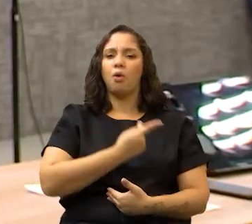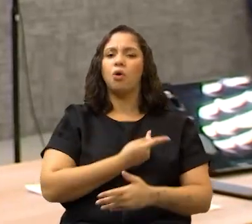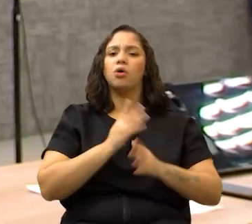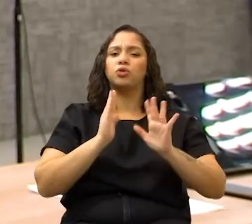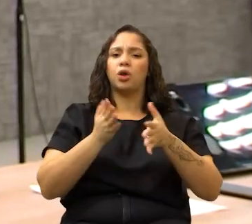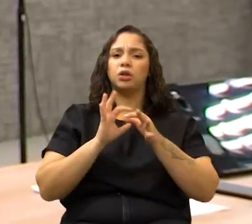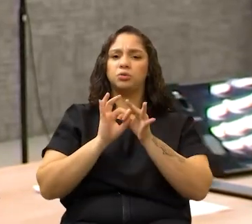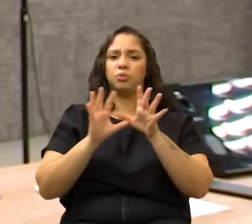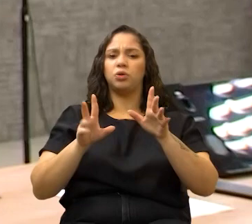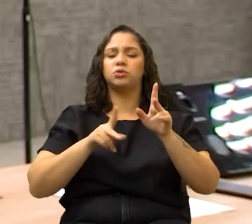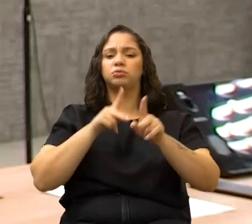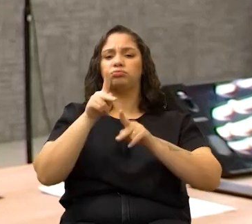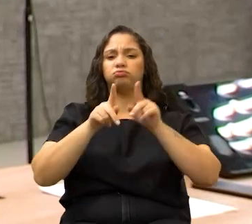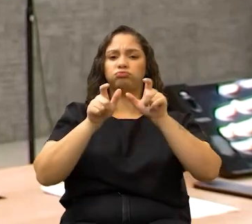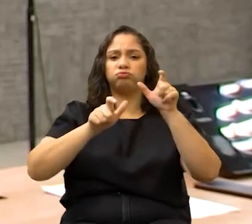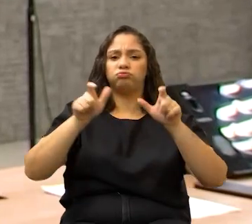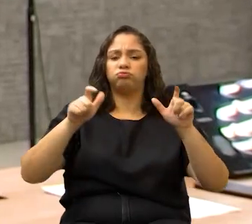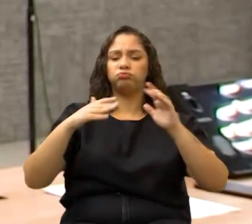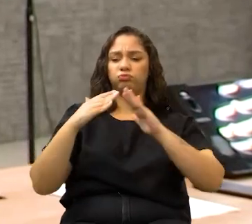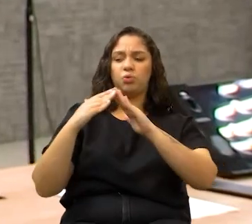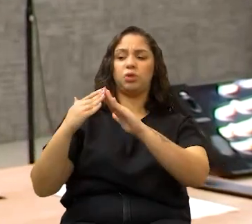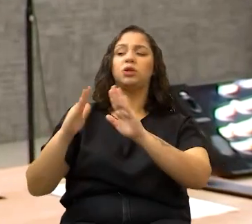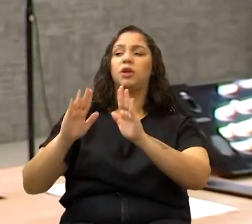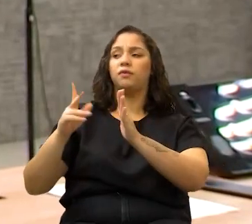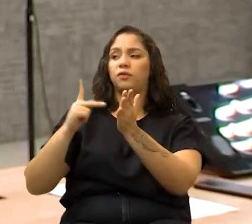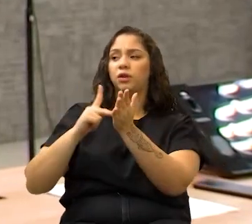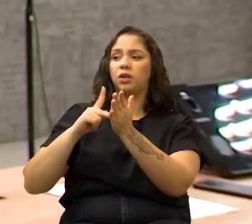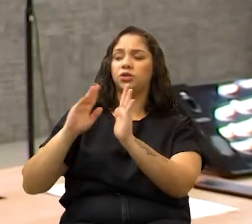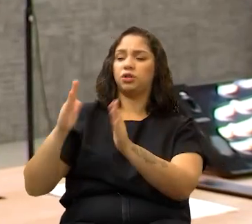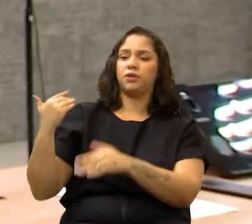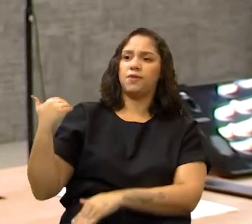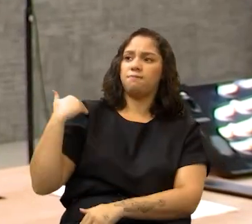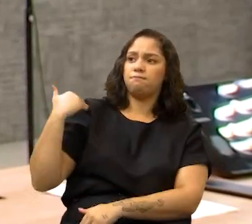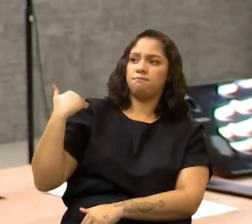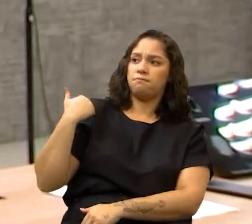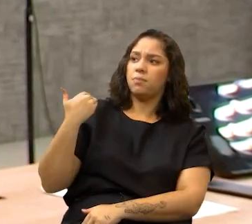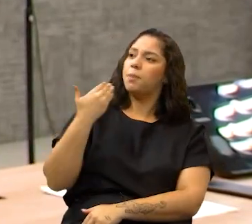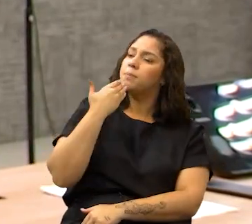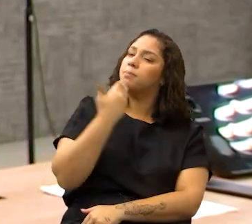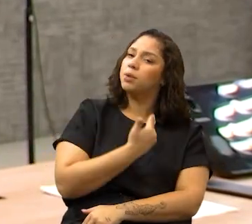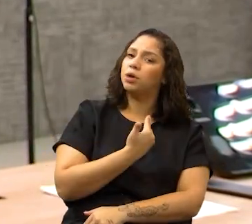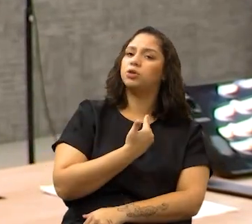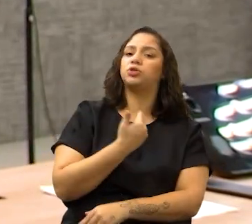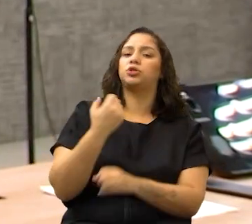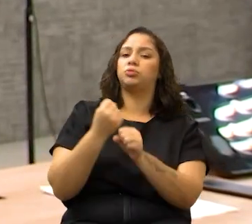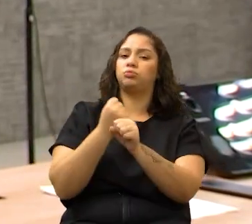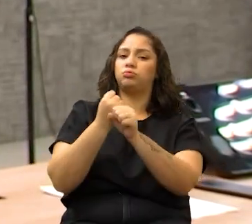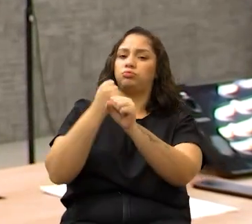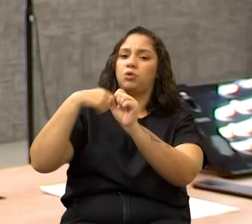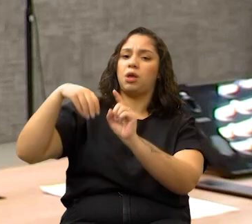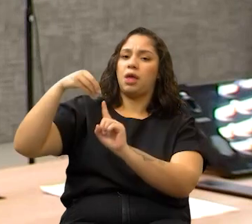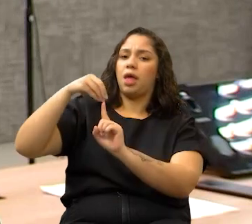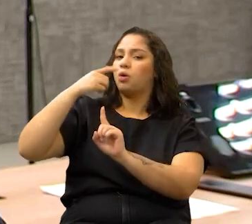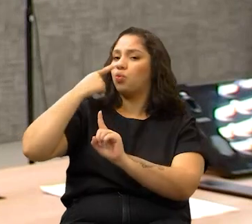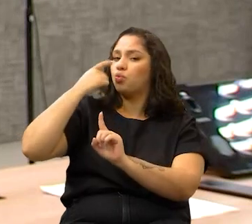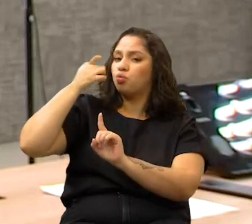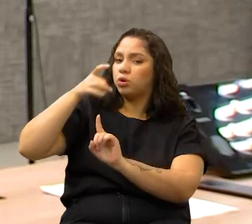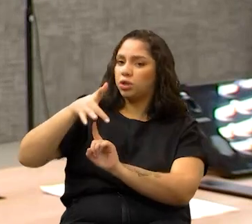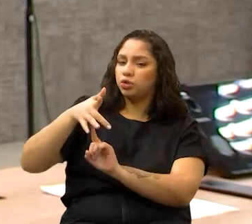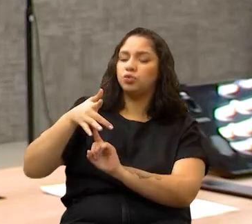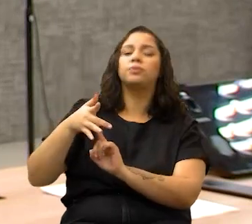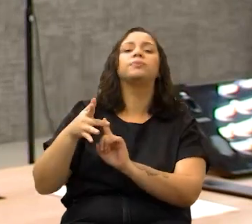dos moradores. Na verdade, nós somos provocados por esses moradores que solicitaram, né, a instalação desse ecoponto.